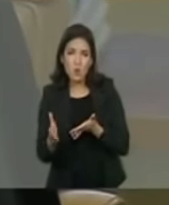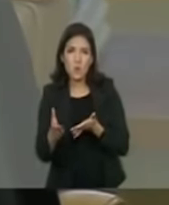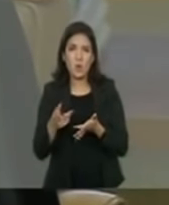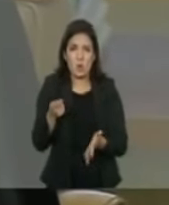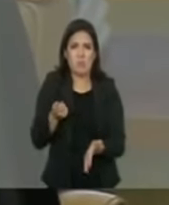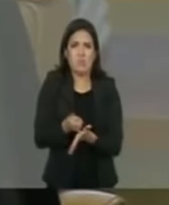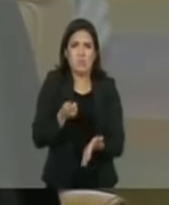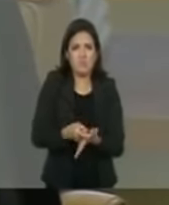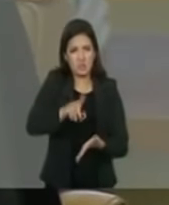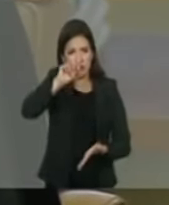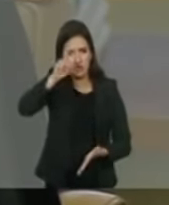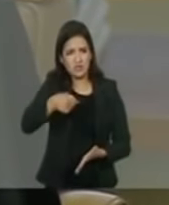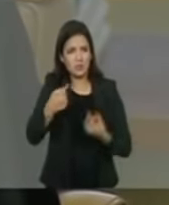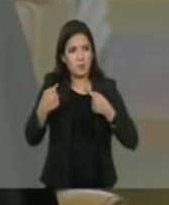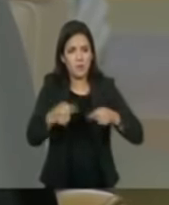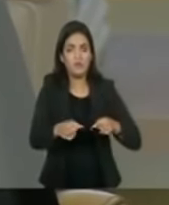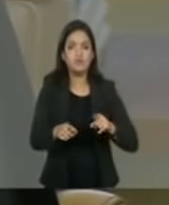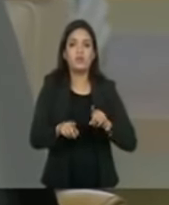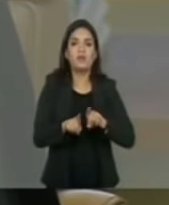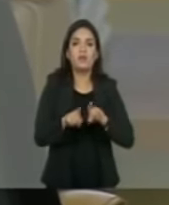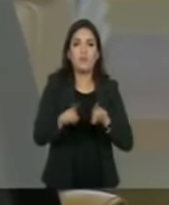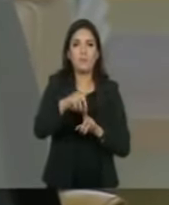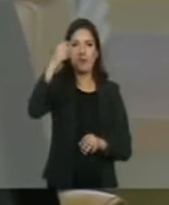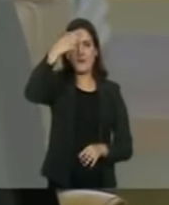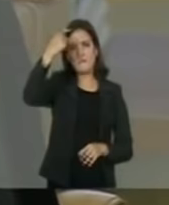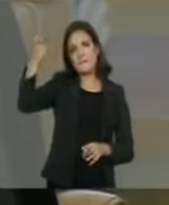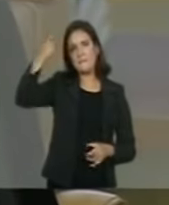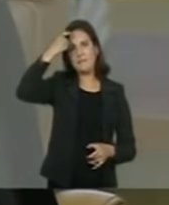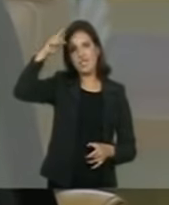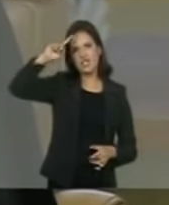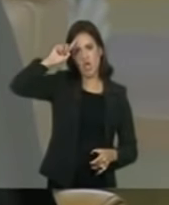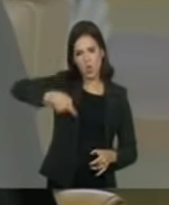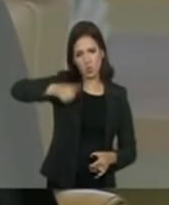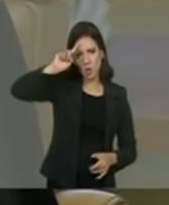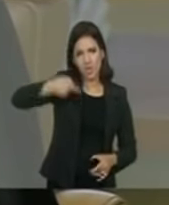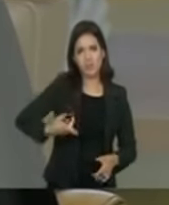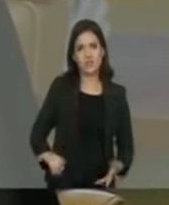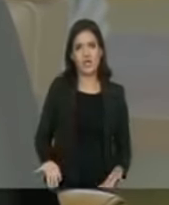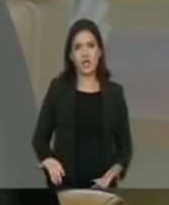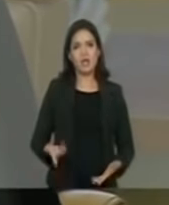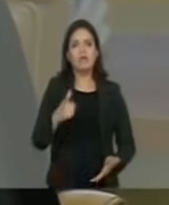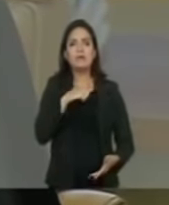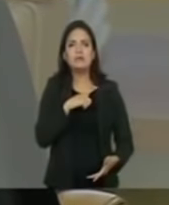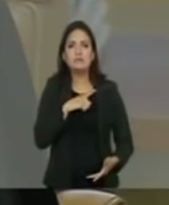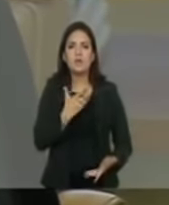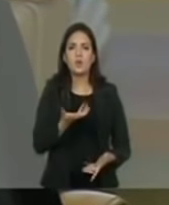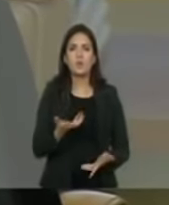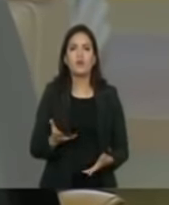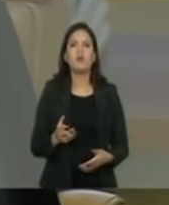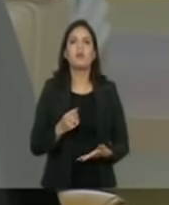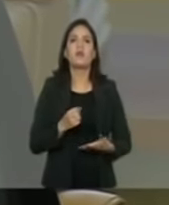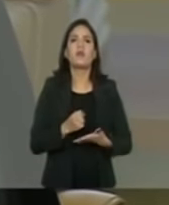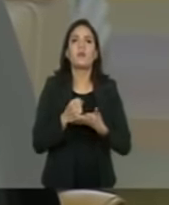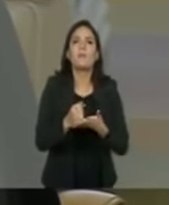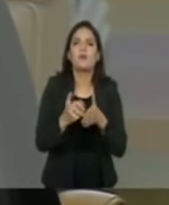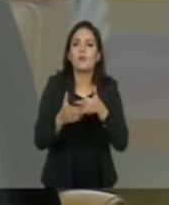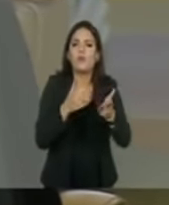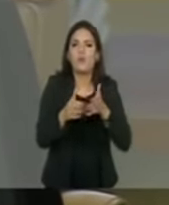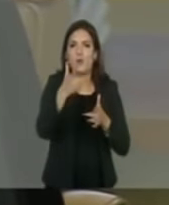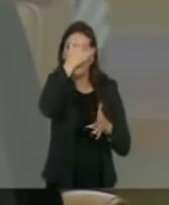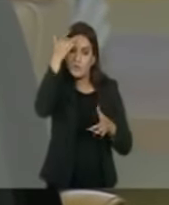contestado por mentes autoridades vocacionado a amparar qualquer cidadão da república